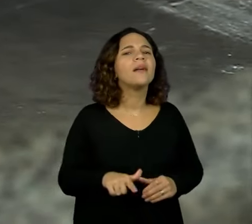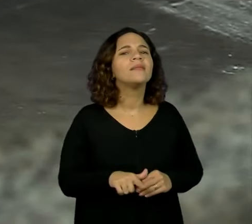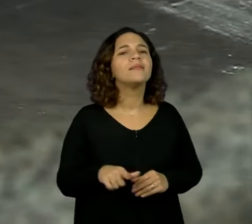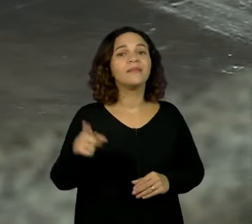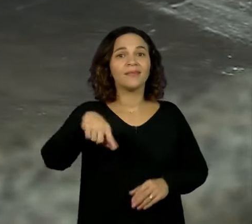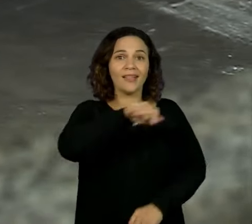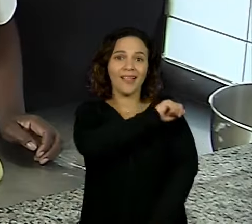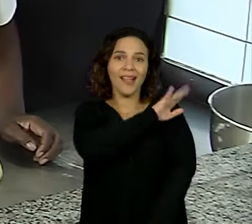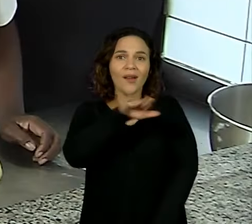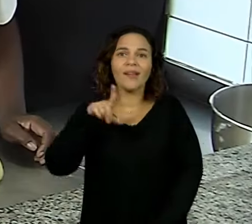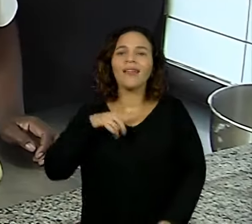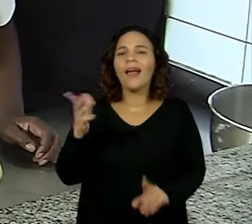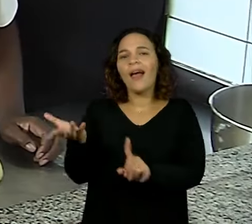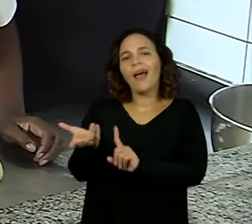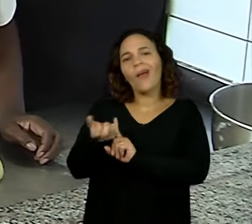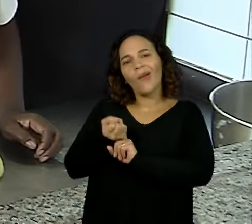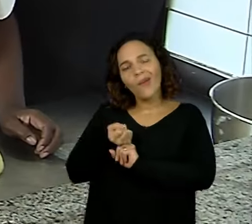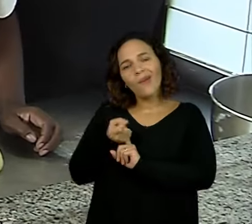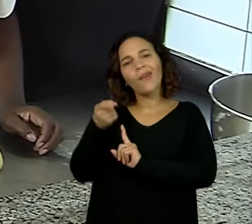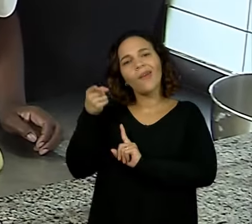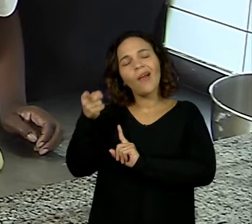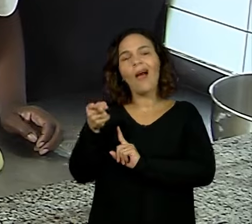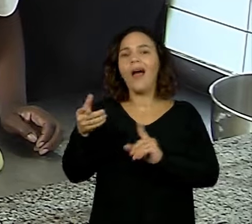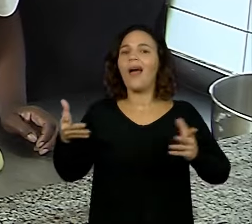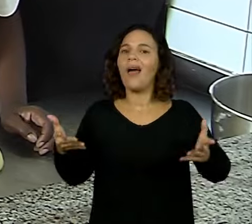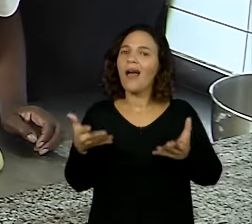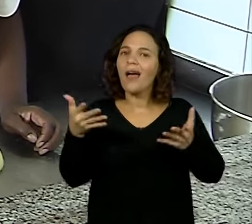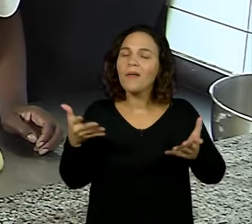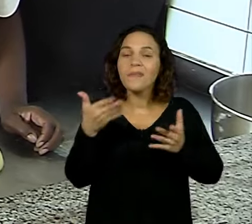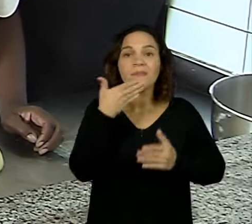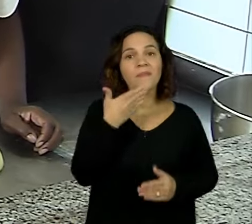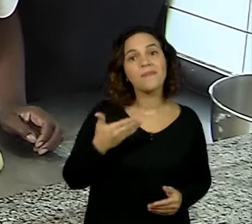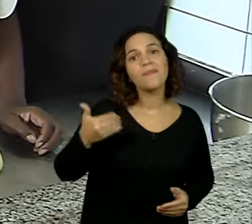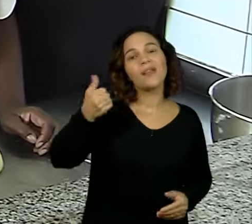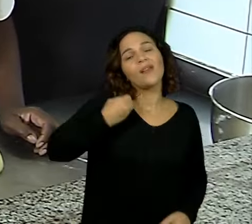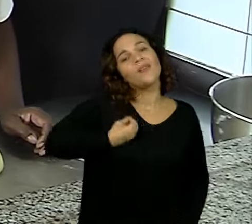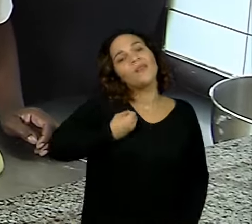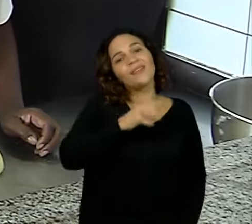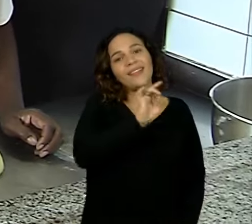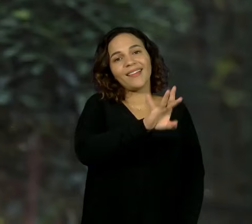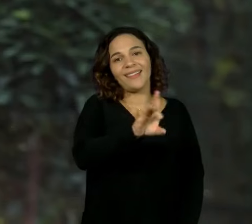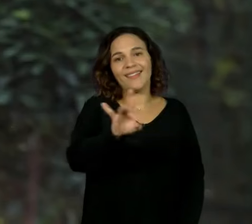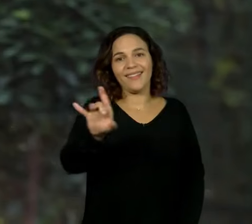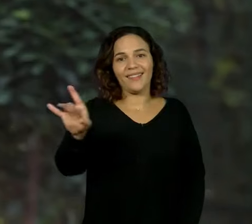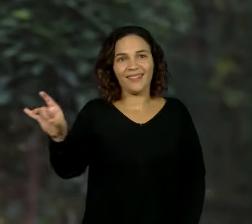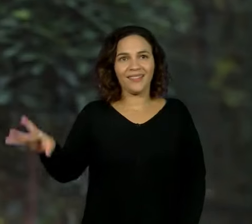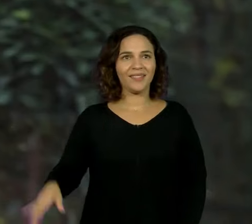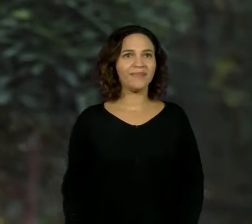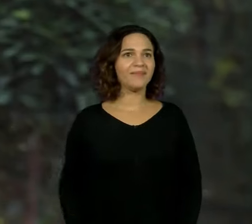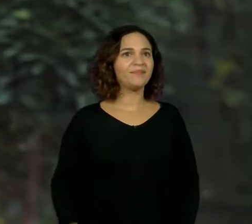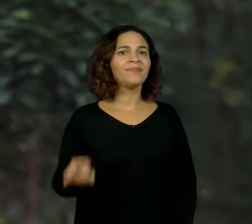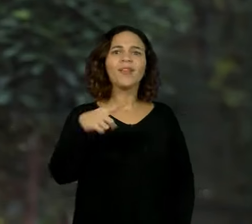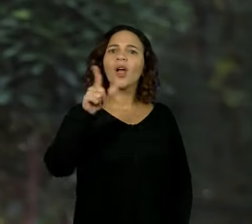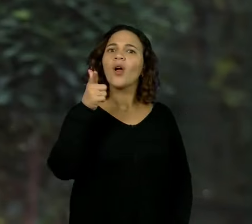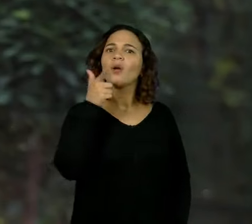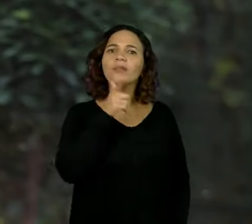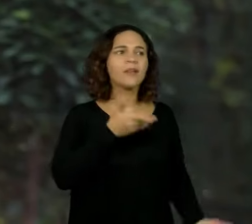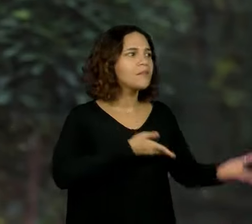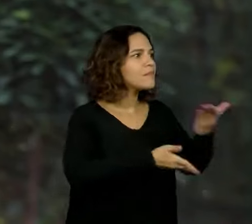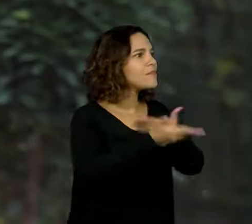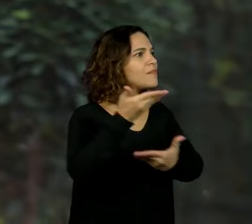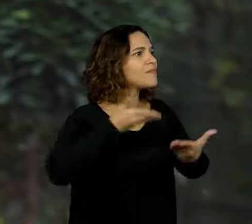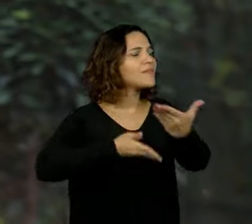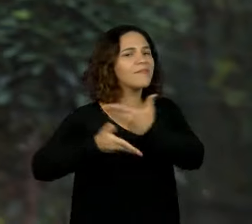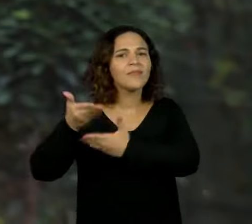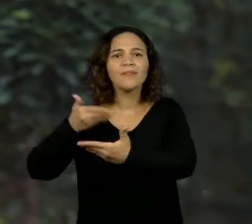encontram acolhimento, apoio e incentivo para melhorarem suas próprias vidas. Elas conseguem socializar com outras e